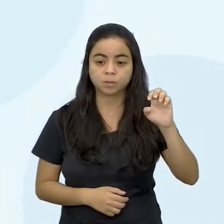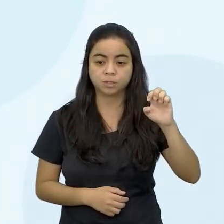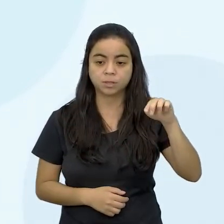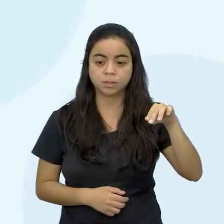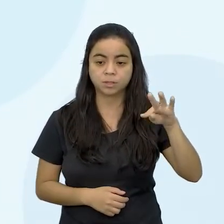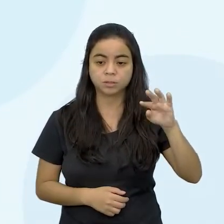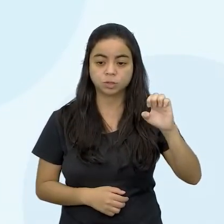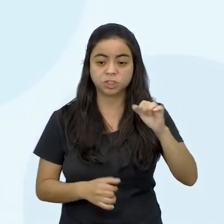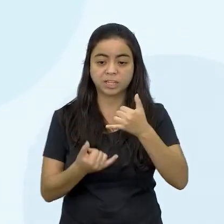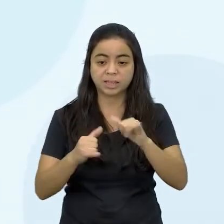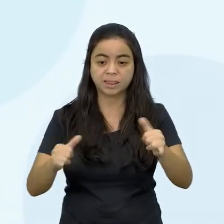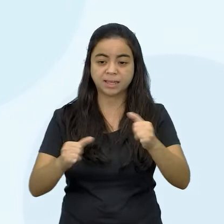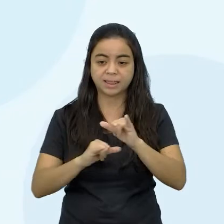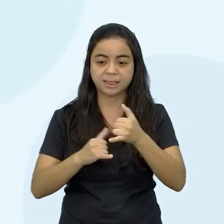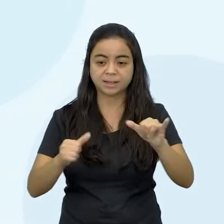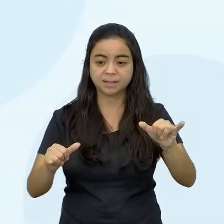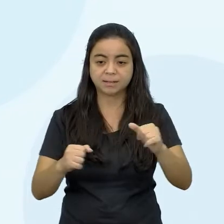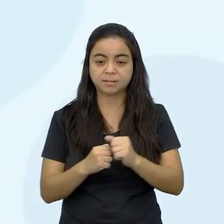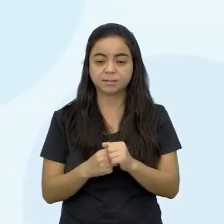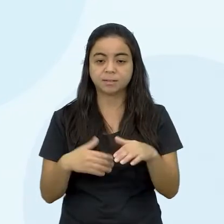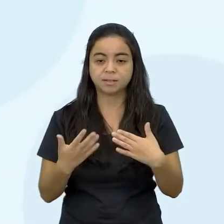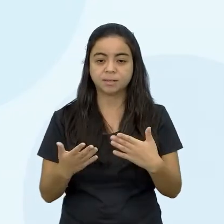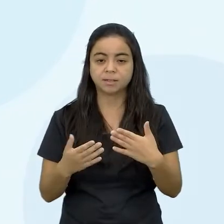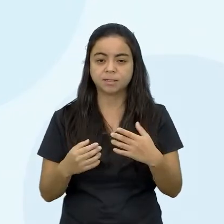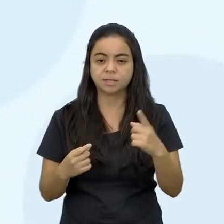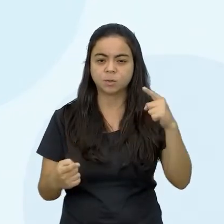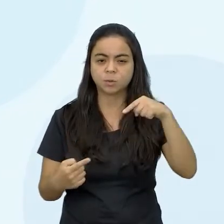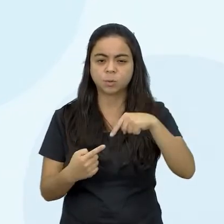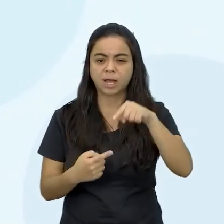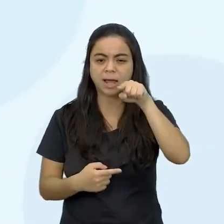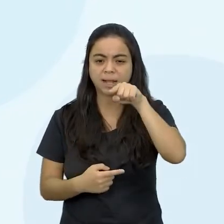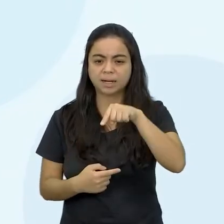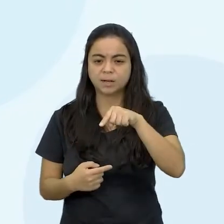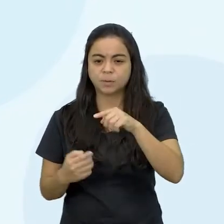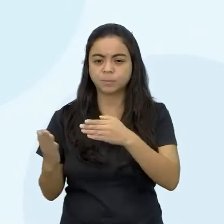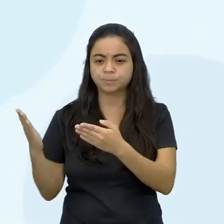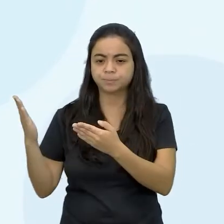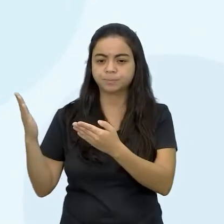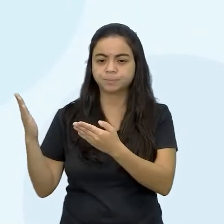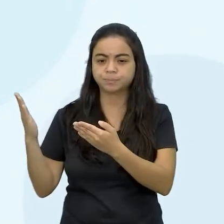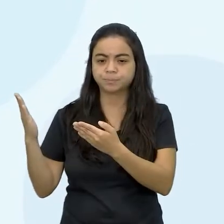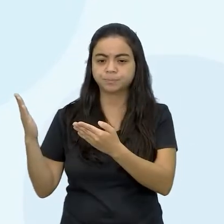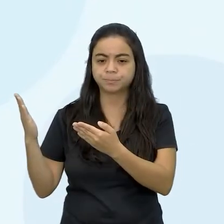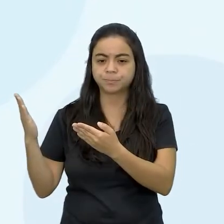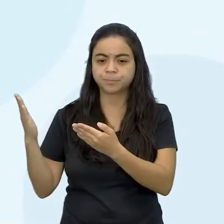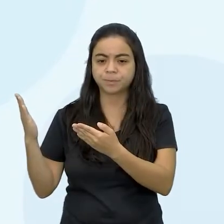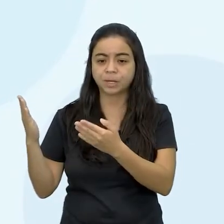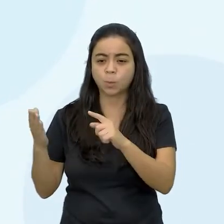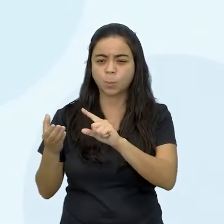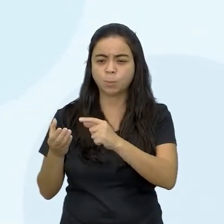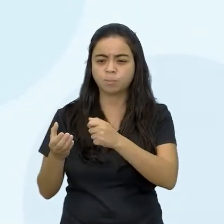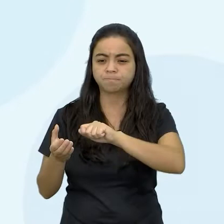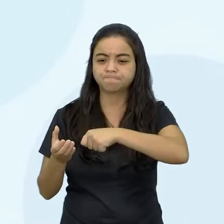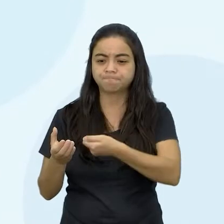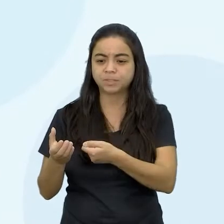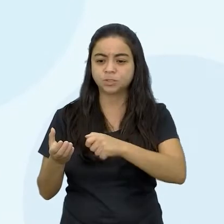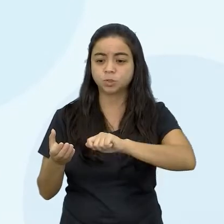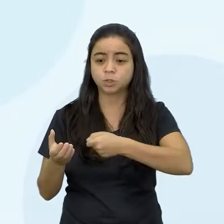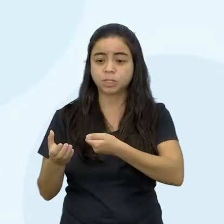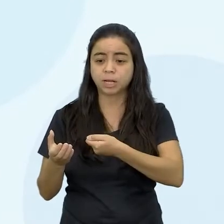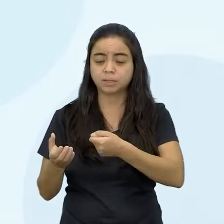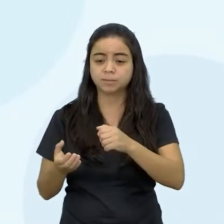e essa corrente elétrica quando ela chega aqui essa chave Ó tem uma chave aqui ó